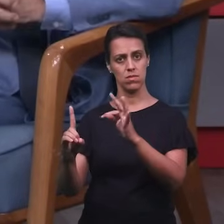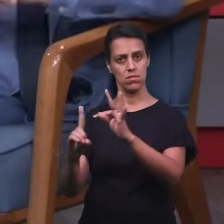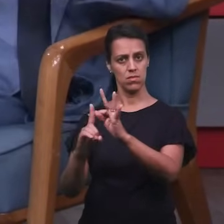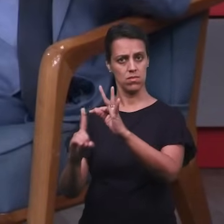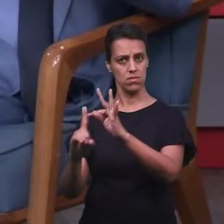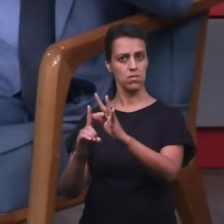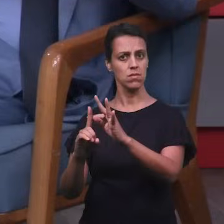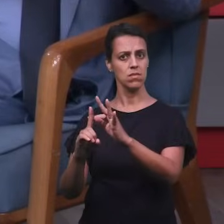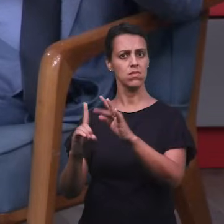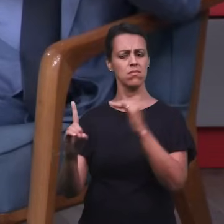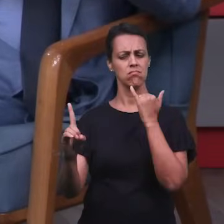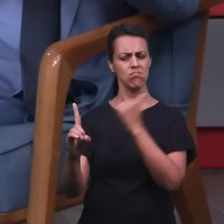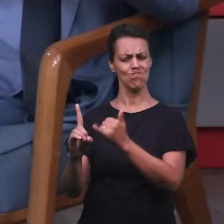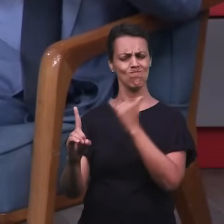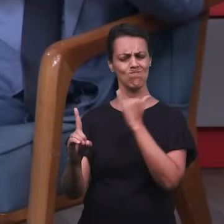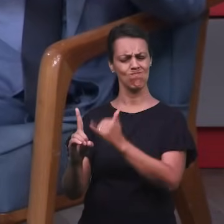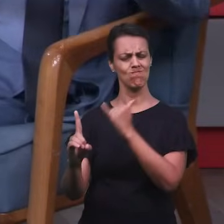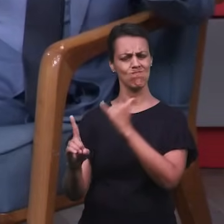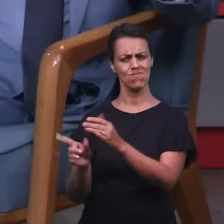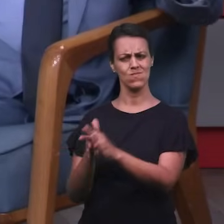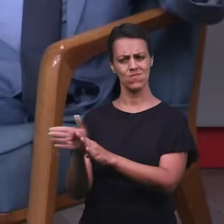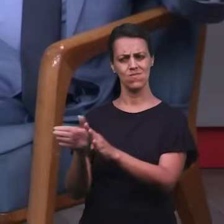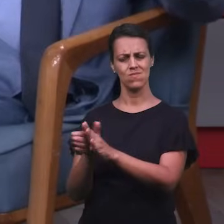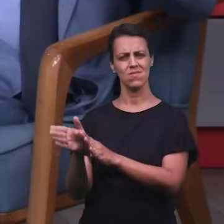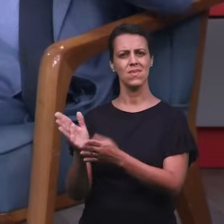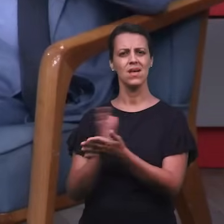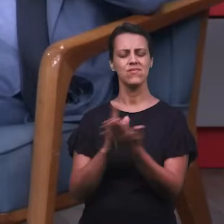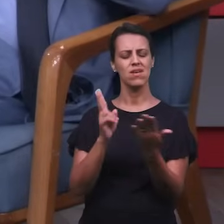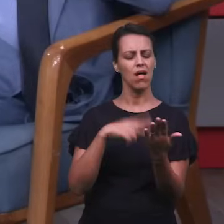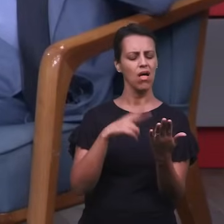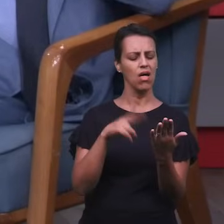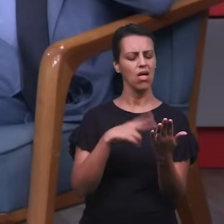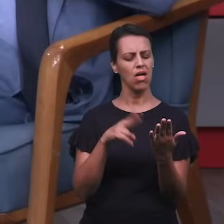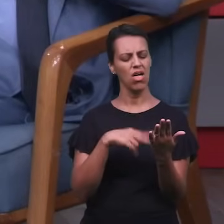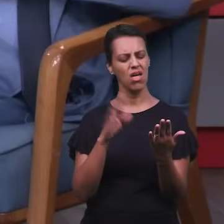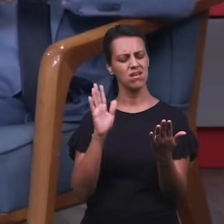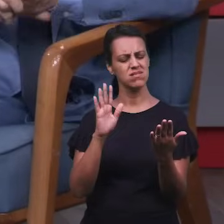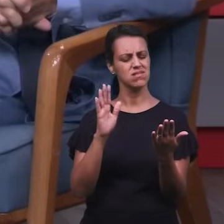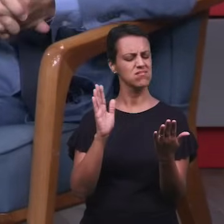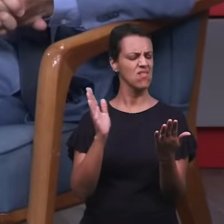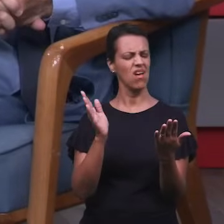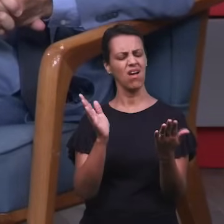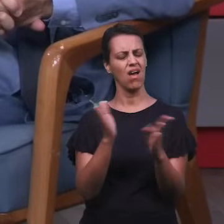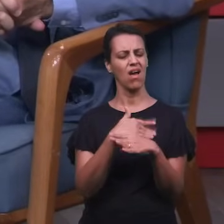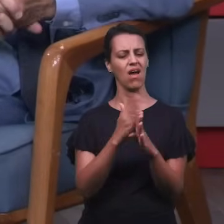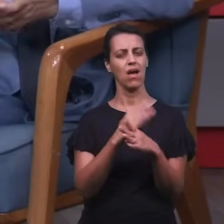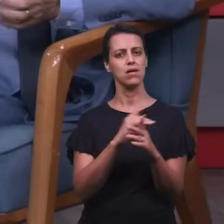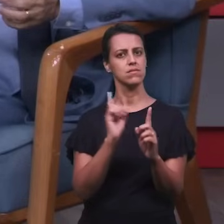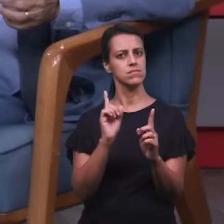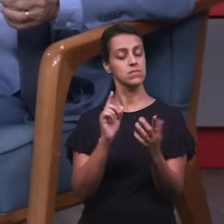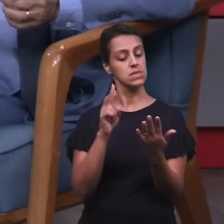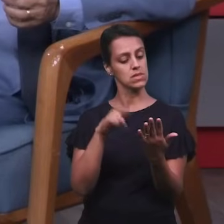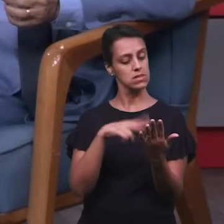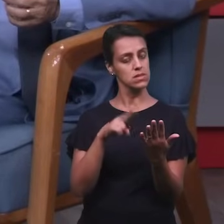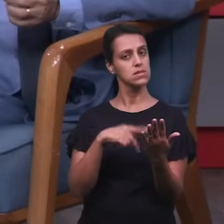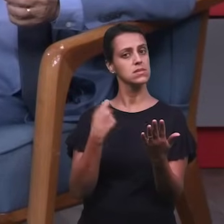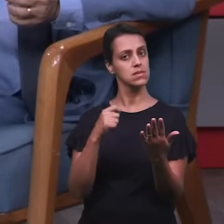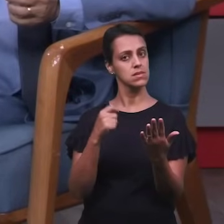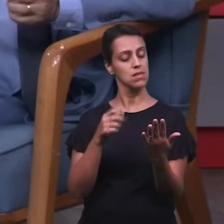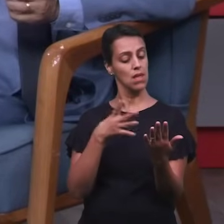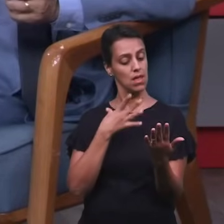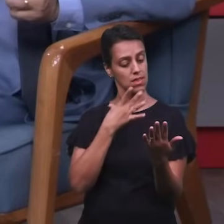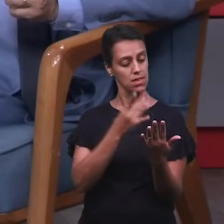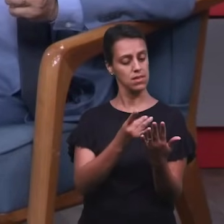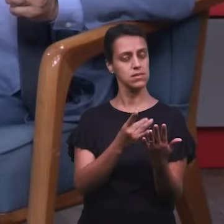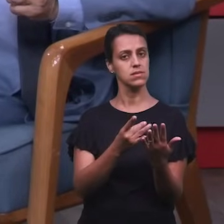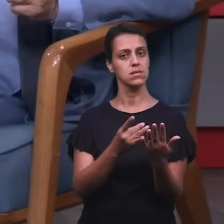Às vezes nós pegamos os textos e passamos muito depressa em cima do texto e não entendemos a profundidade do texto. Paulo exorta Timóteo